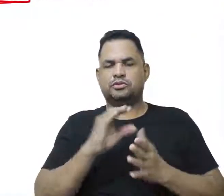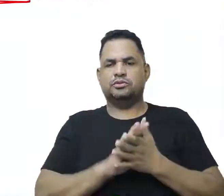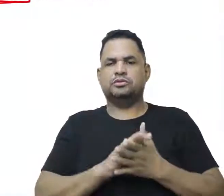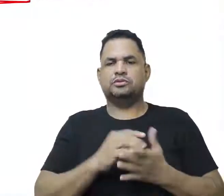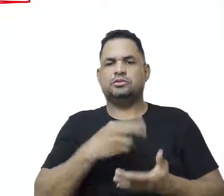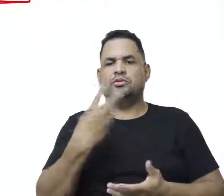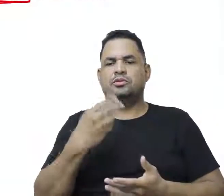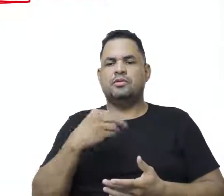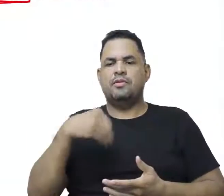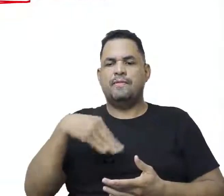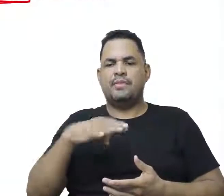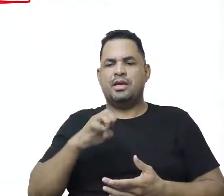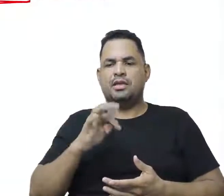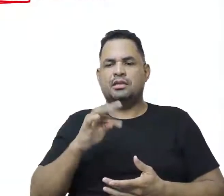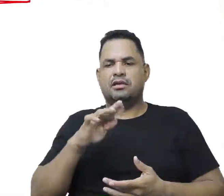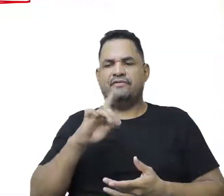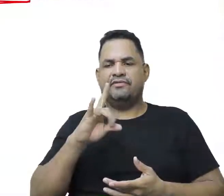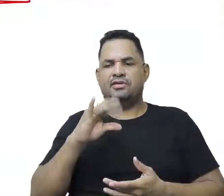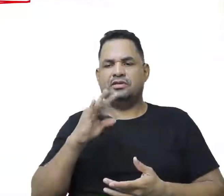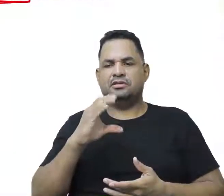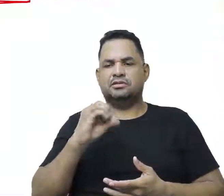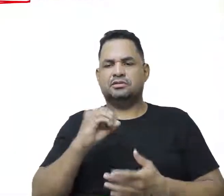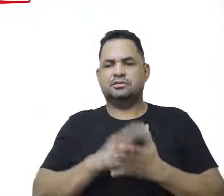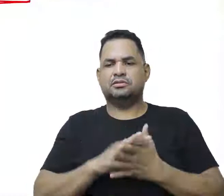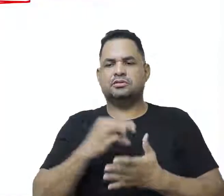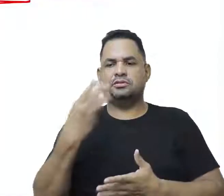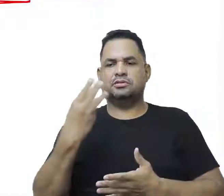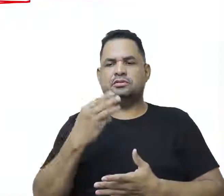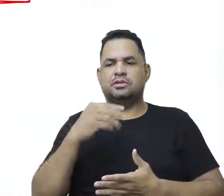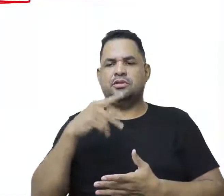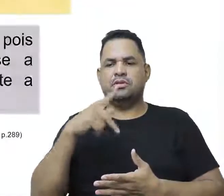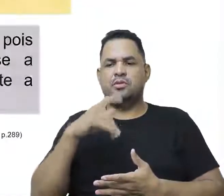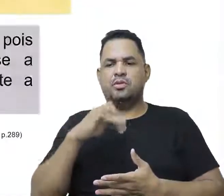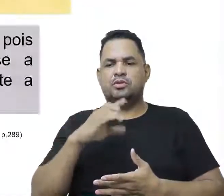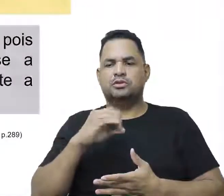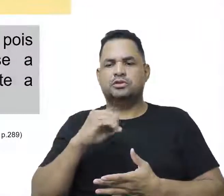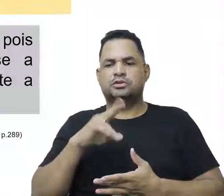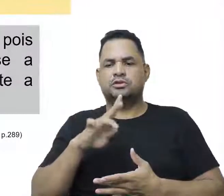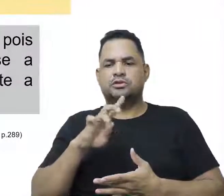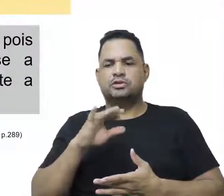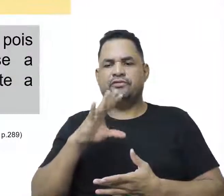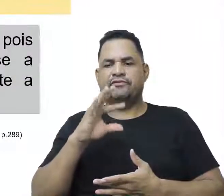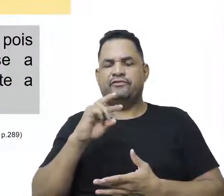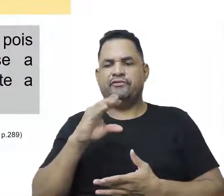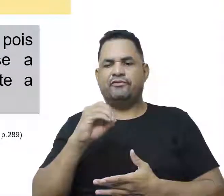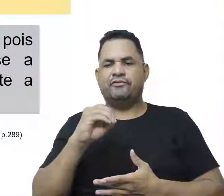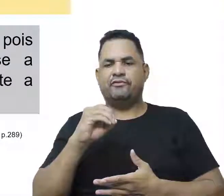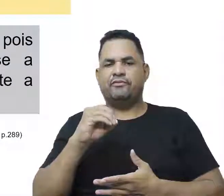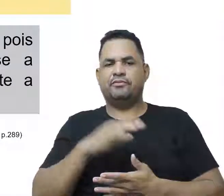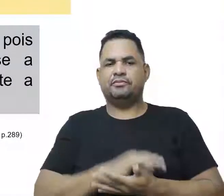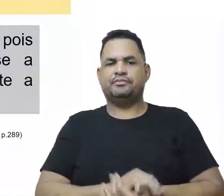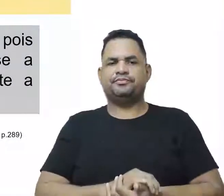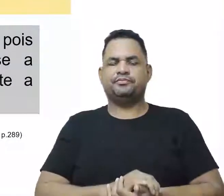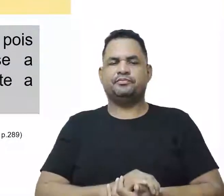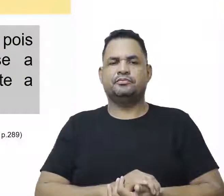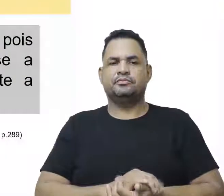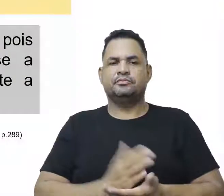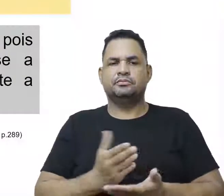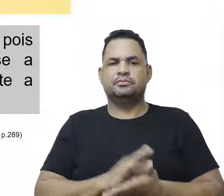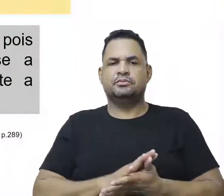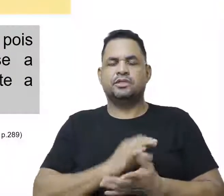segundo é o metafísico e o terceiro é um Positivo tá certo bom então em termos sociológicos